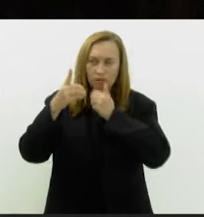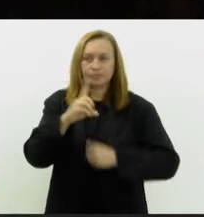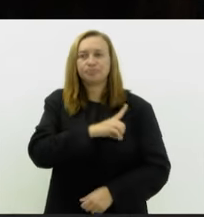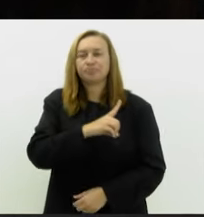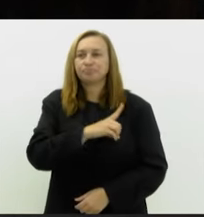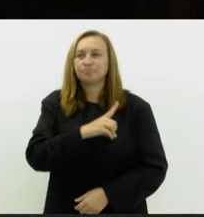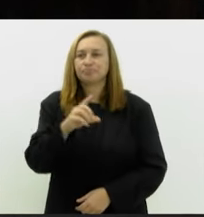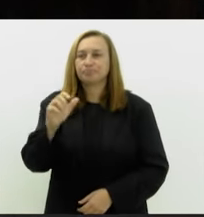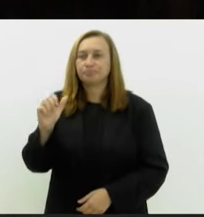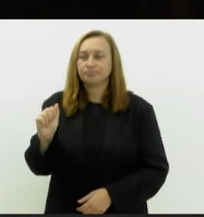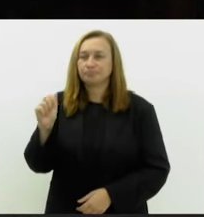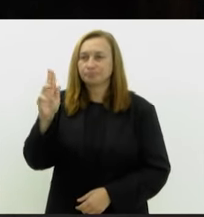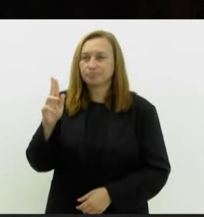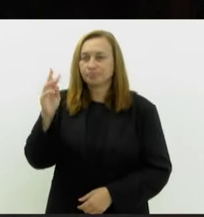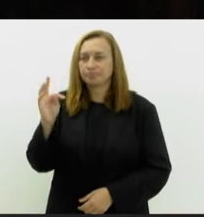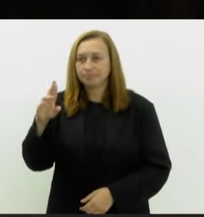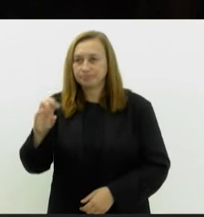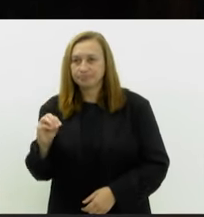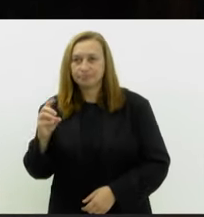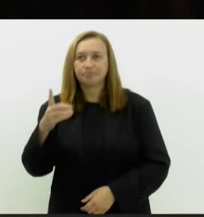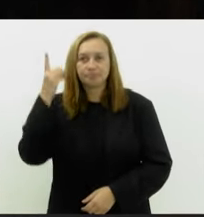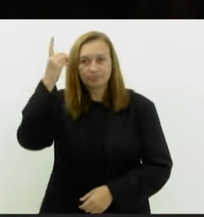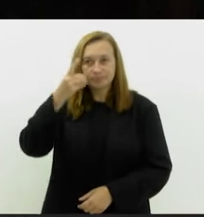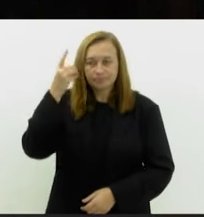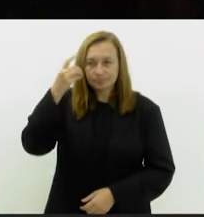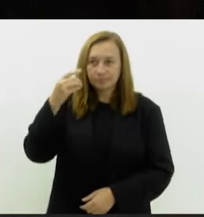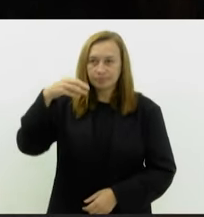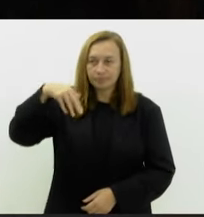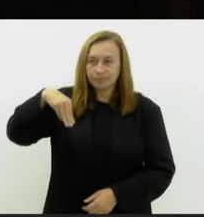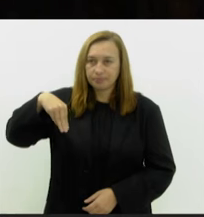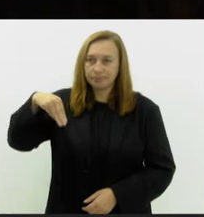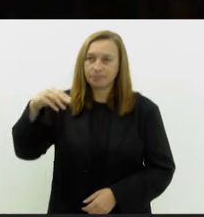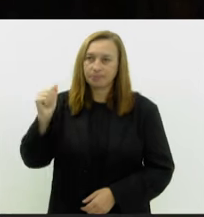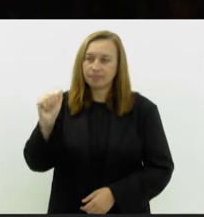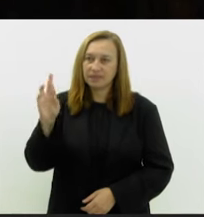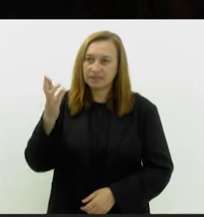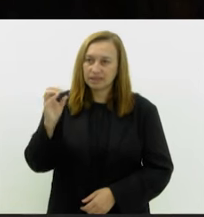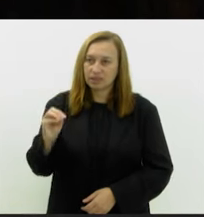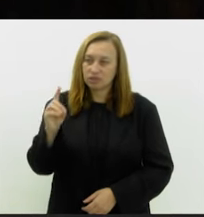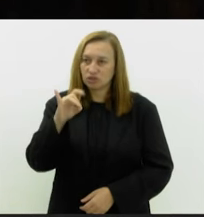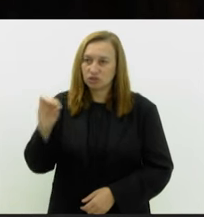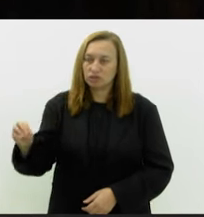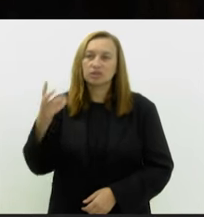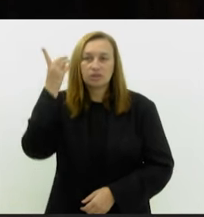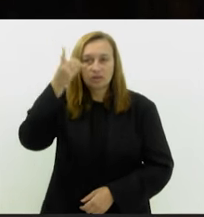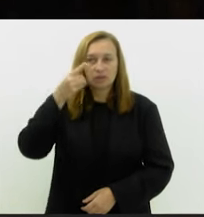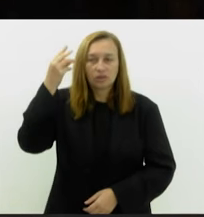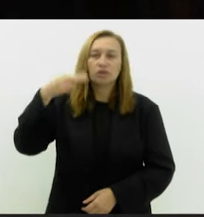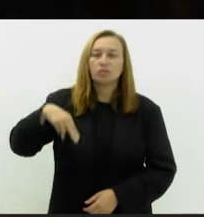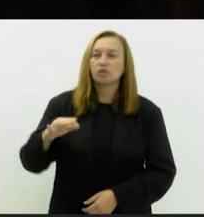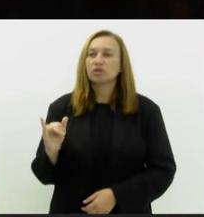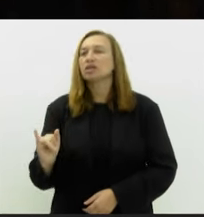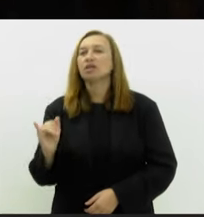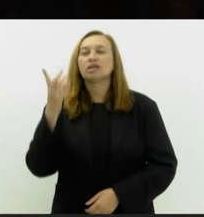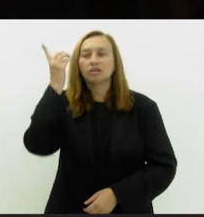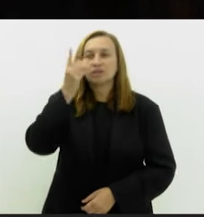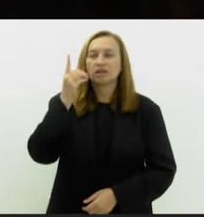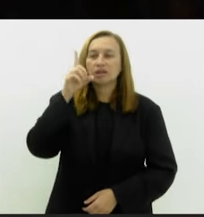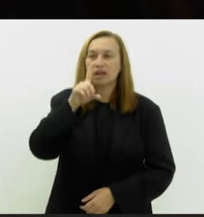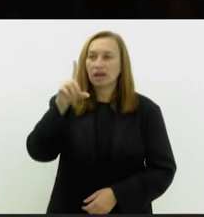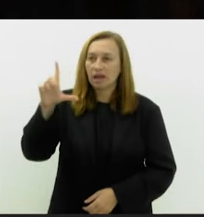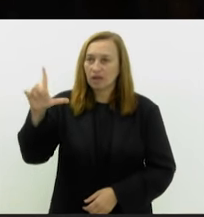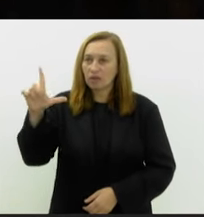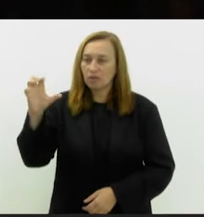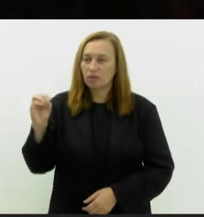Augusto, deputado Marcelo Dino, deputado Munir Neto, deputado Léo Vieira.